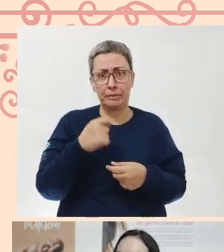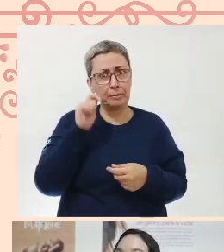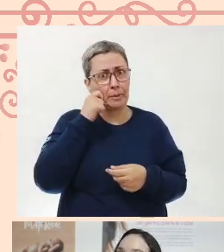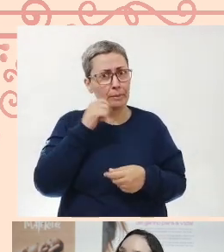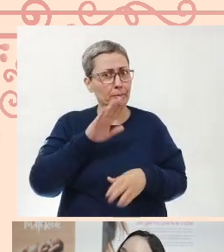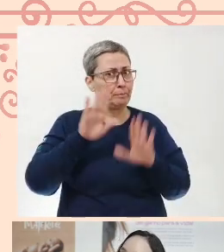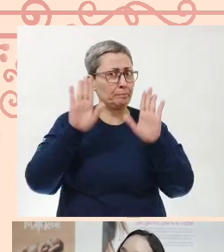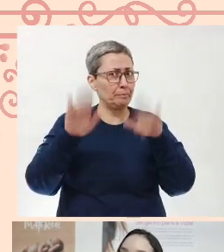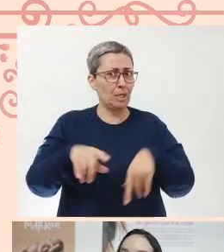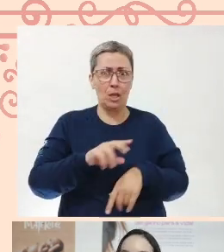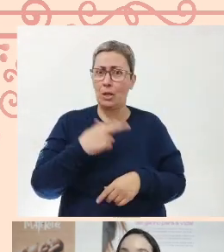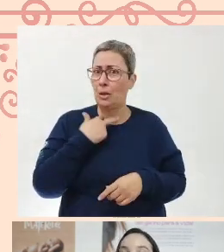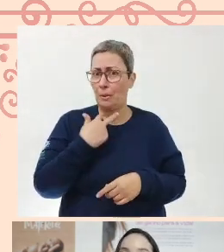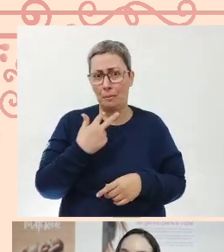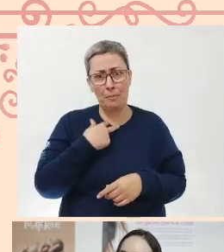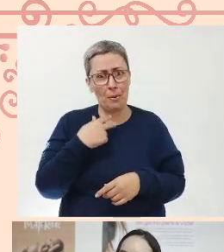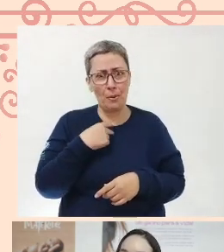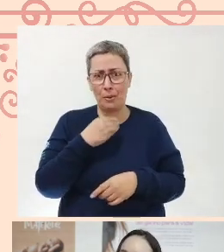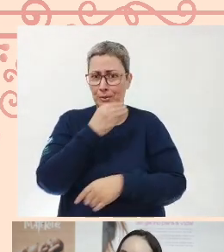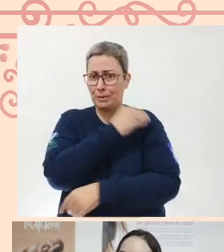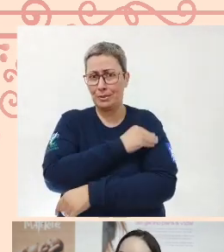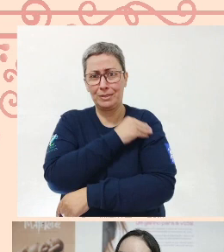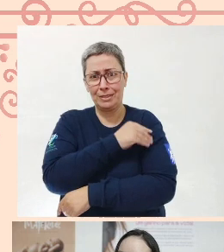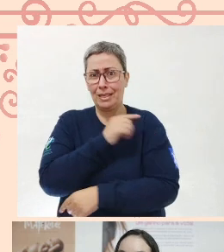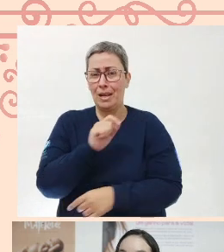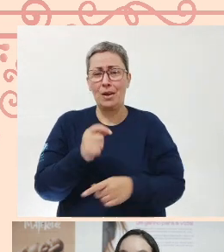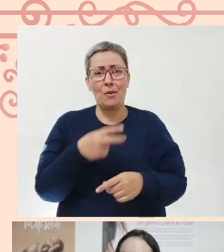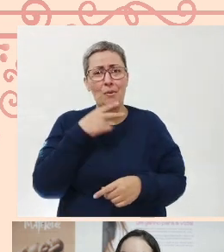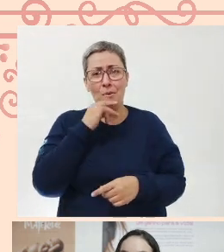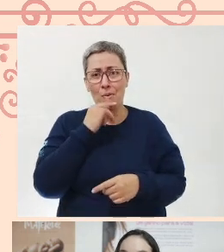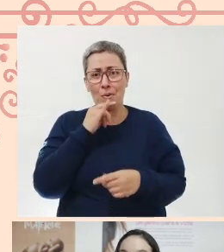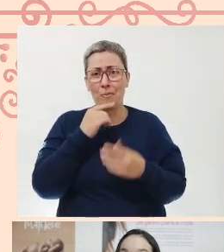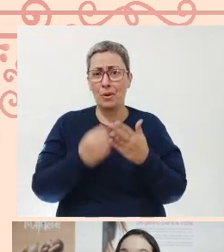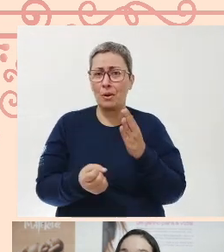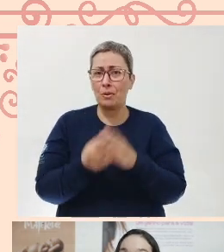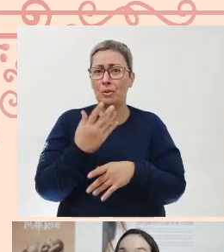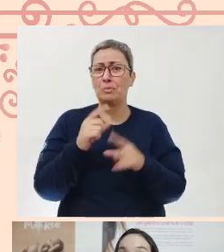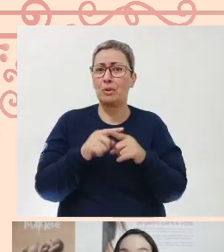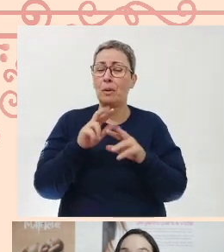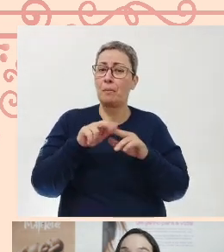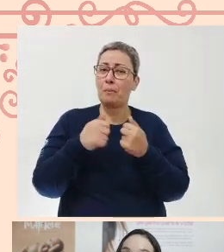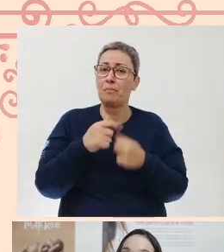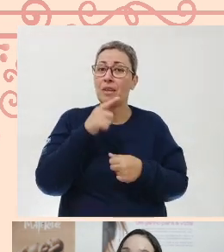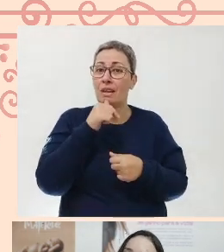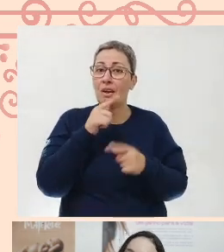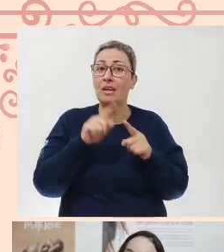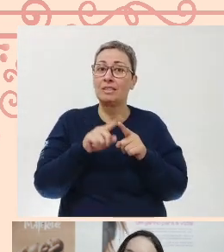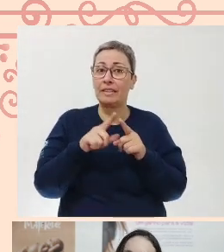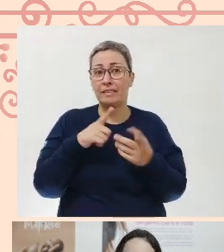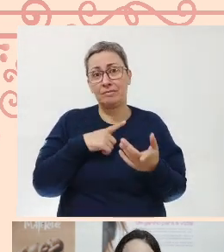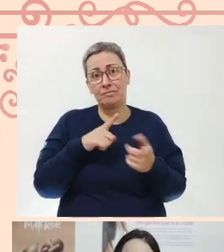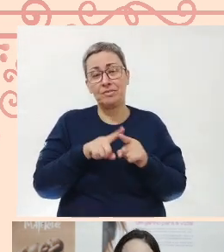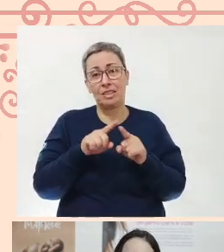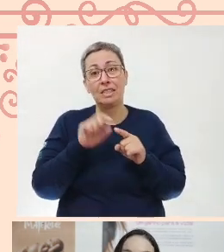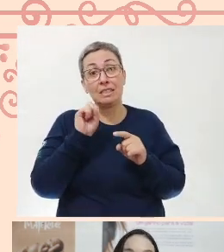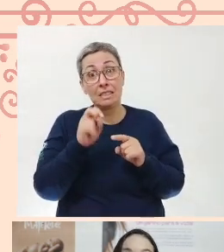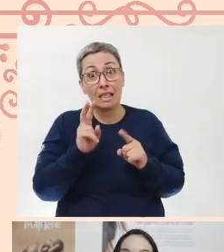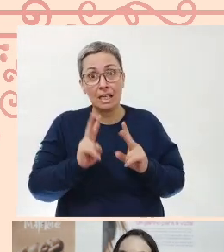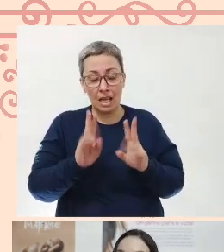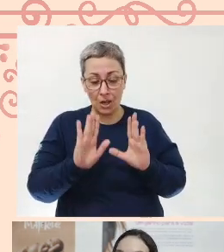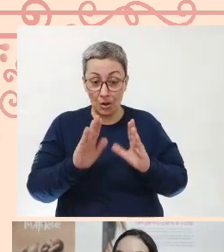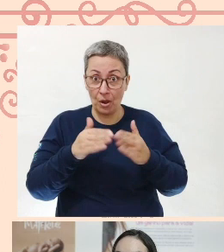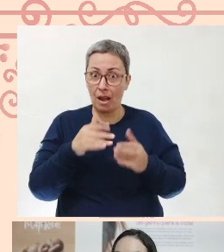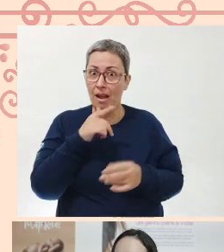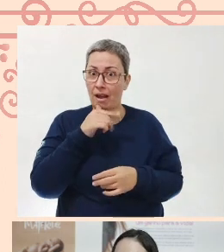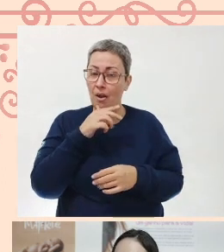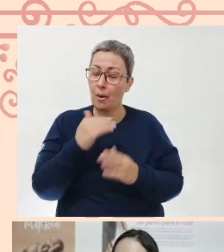cerveja preta muito menos, a gente viu que não pode bebida alcoólica. A cerveja preta também surgiu por conta da água, porque na cerveja preta tem água. Então